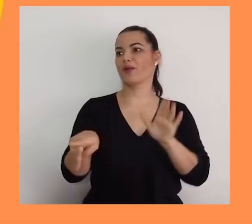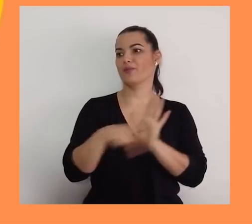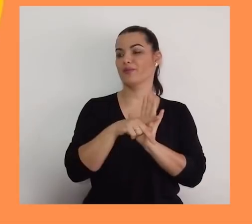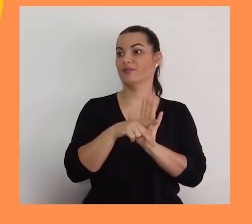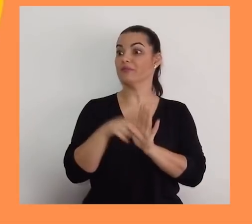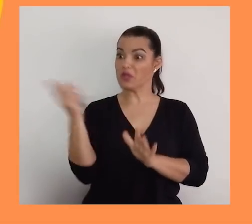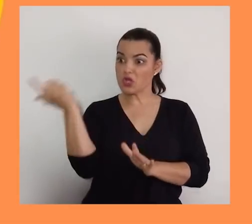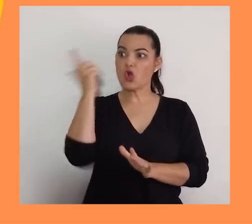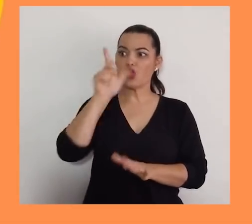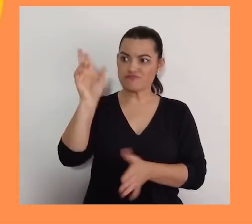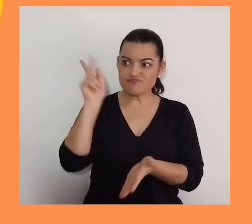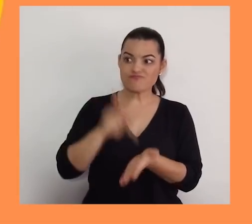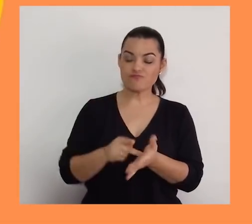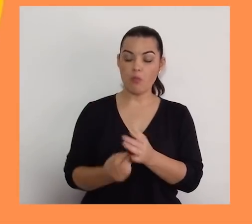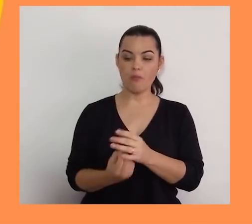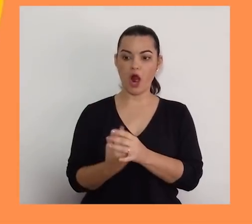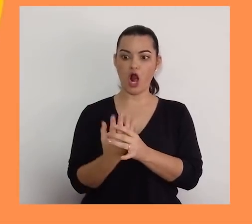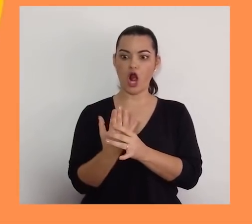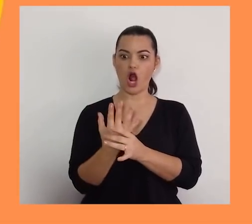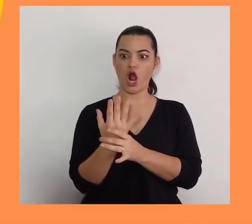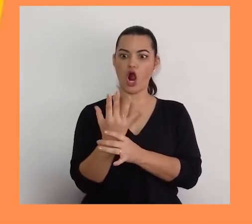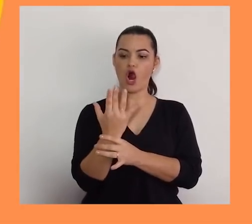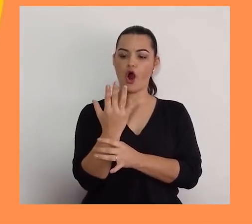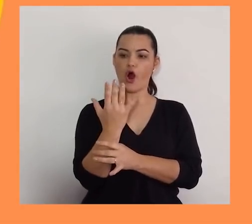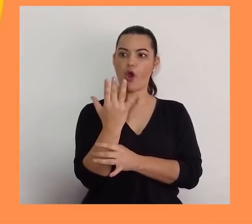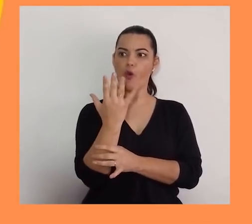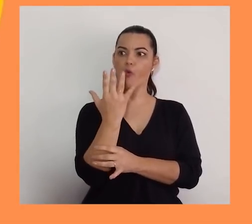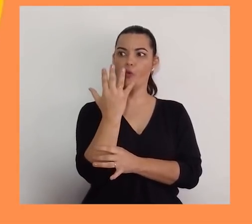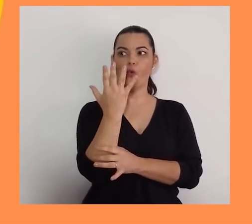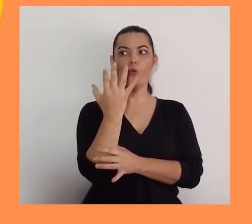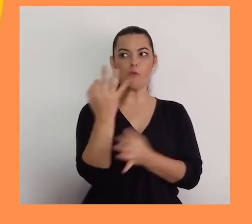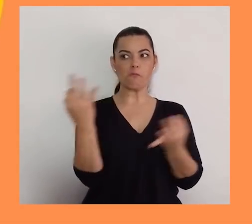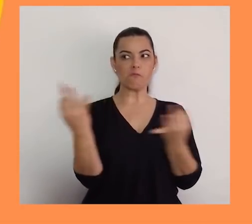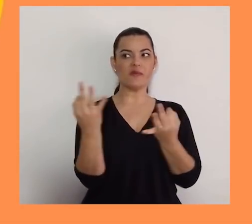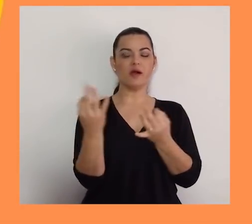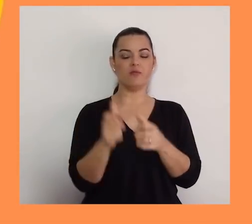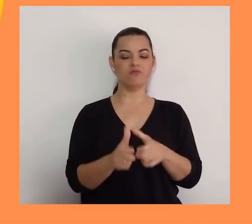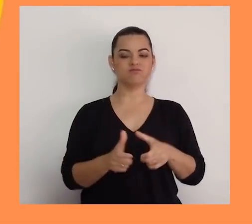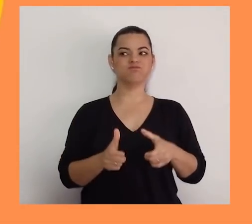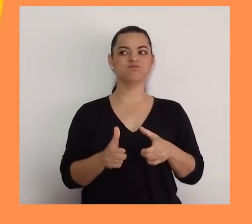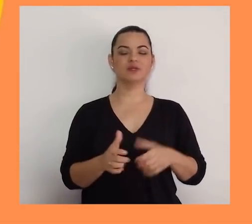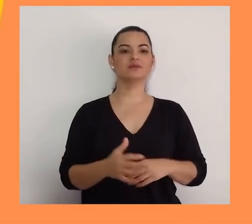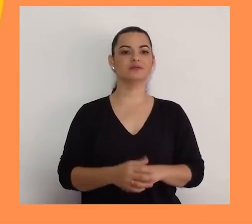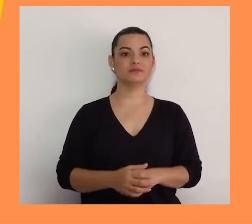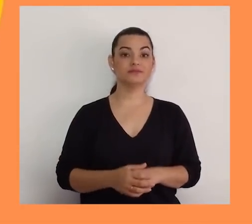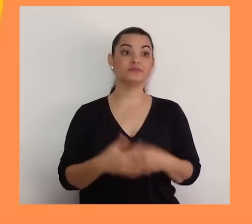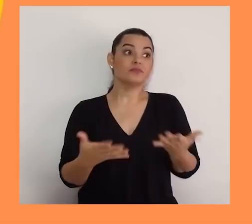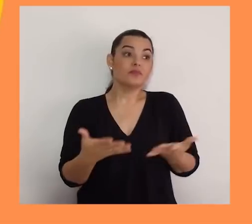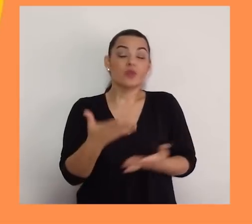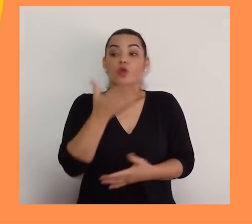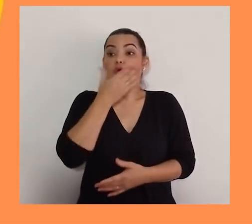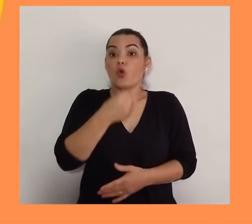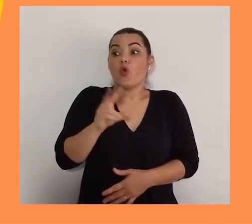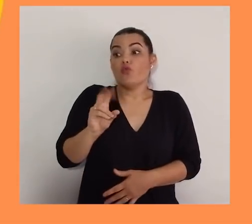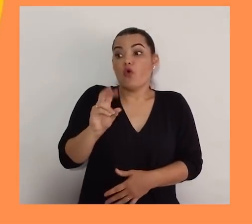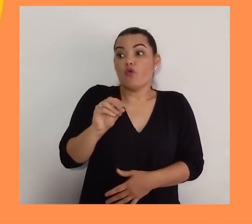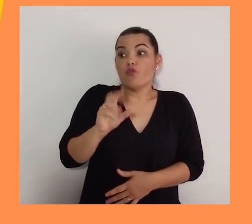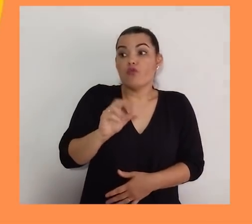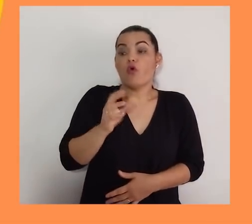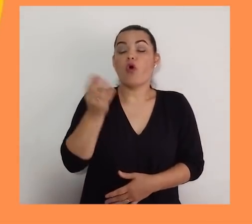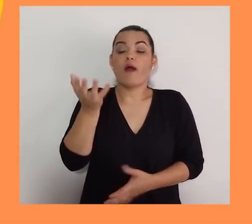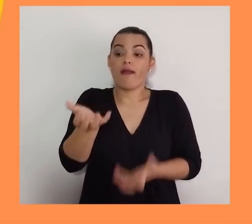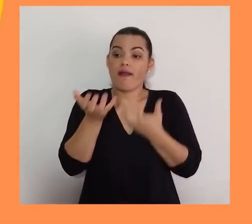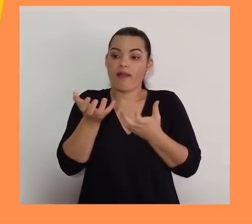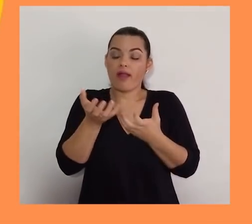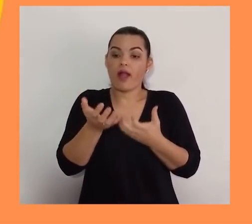vovô plantou assim? E ele colocou uma plaquinha bem onde ele colocou a semente. O que está escrito na